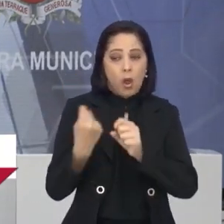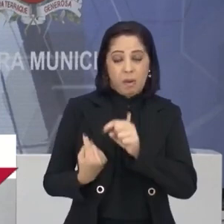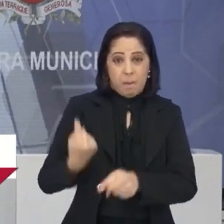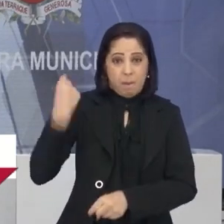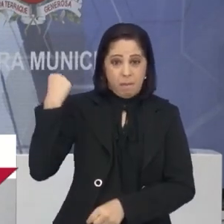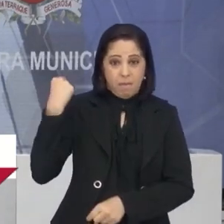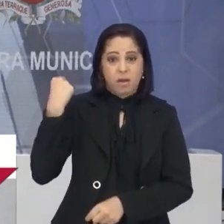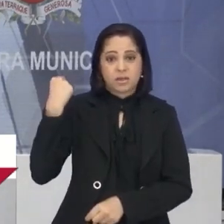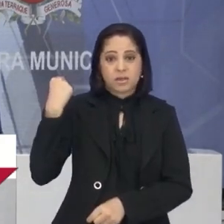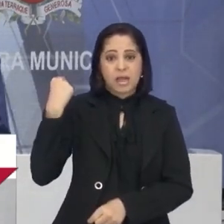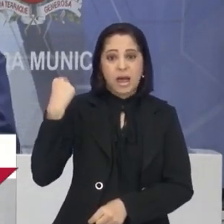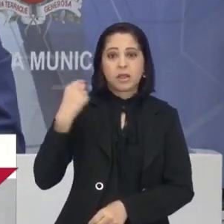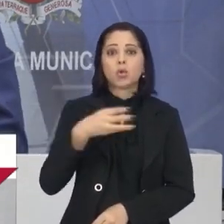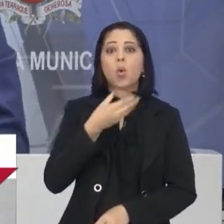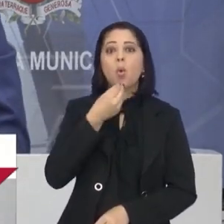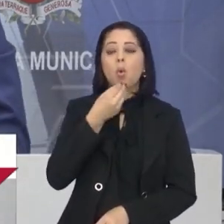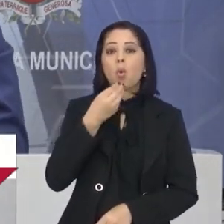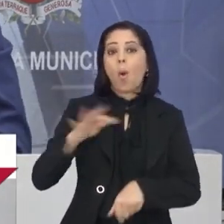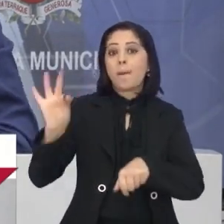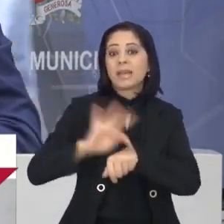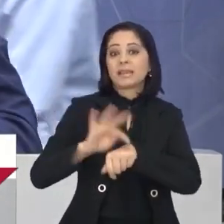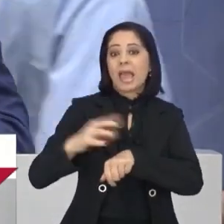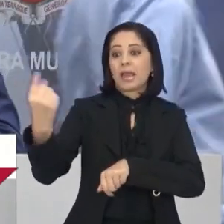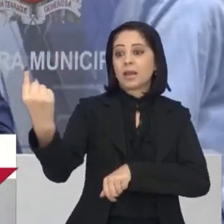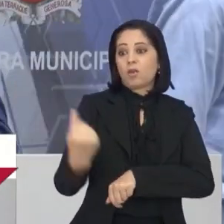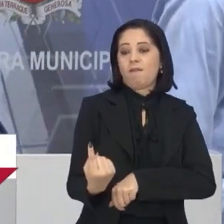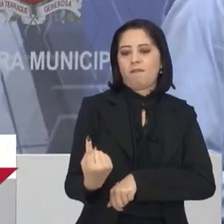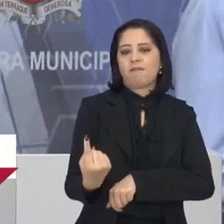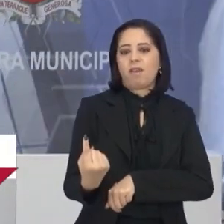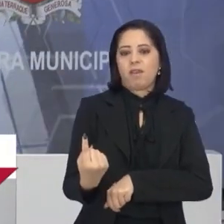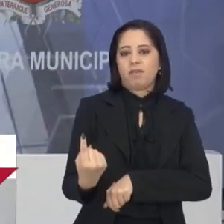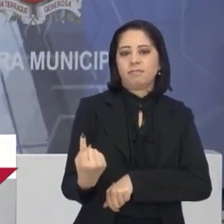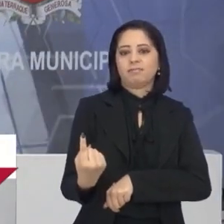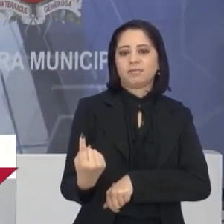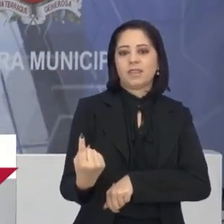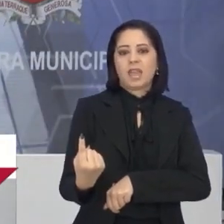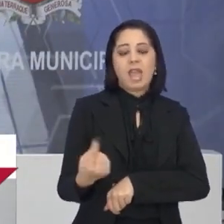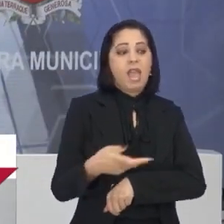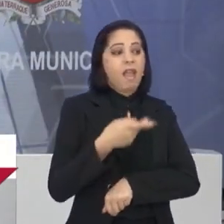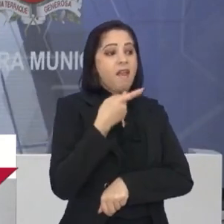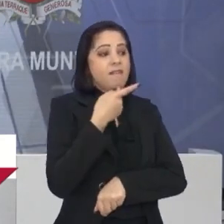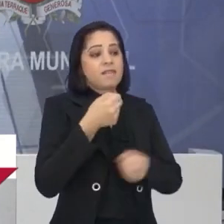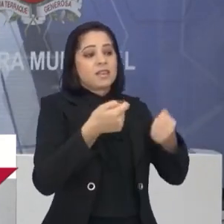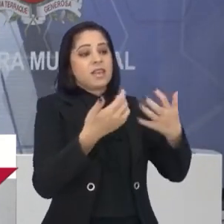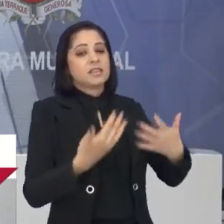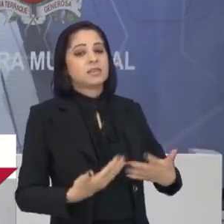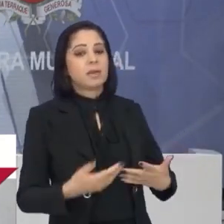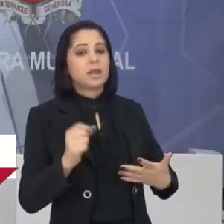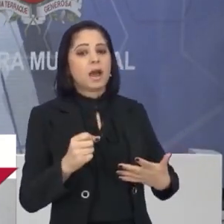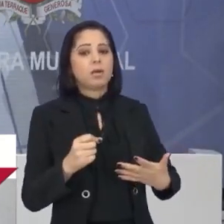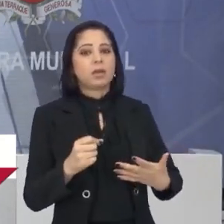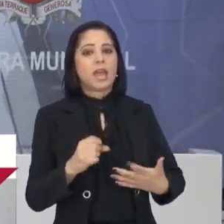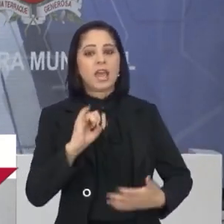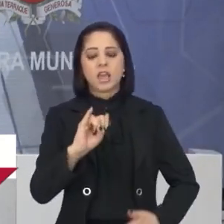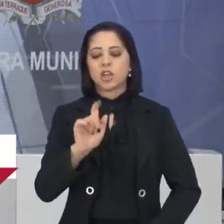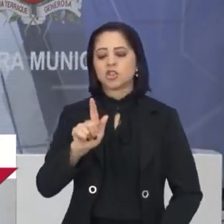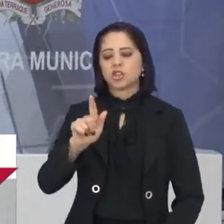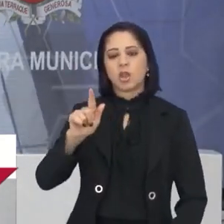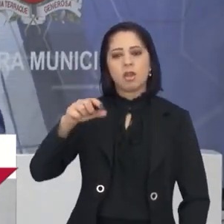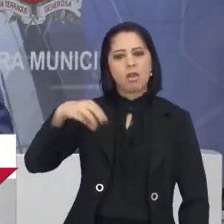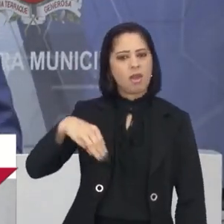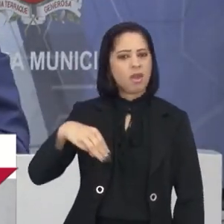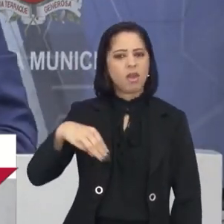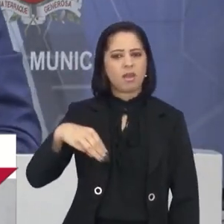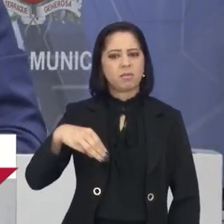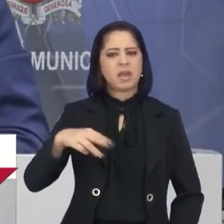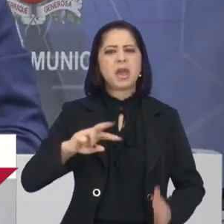né um técnico do Tribunal de Contas onde veio para poder dizer e falar sobre os entendimentos da questão do IGM né É uma questão de